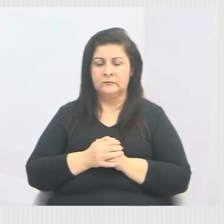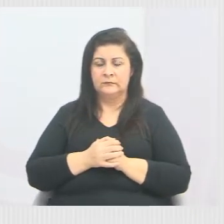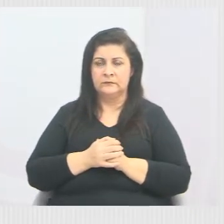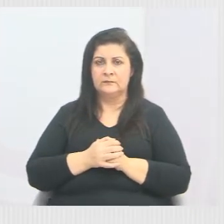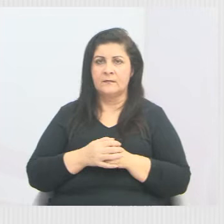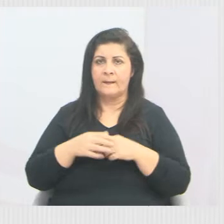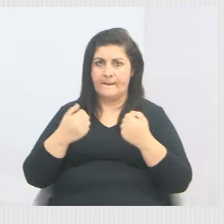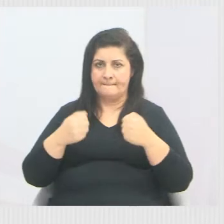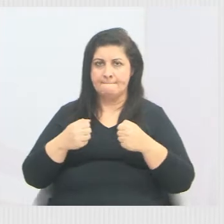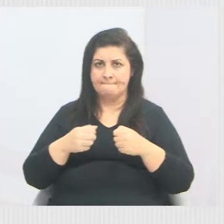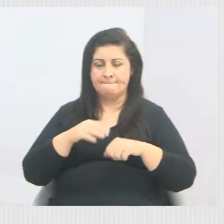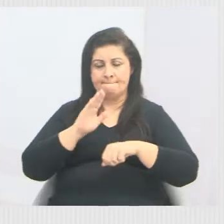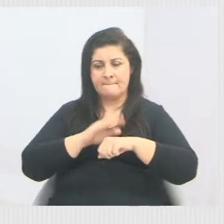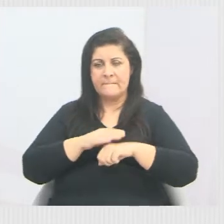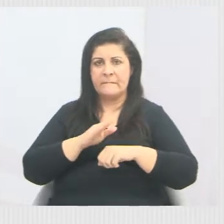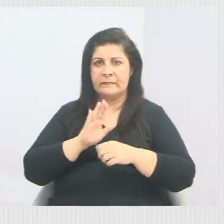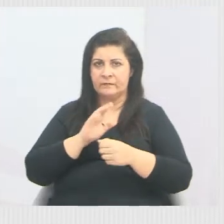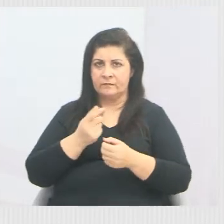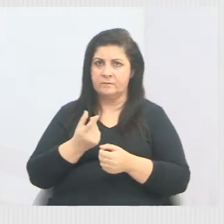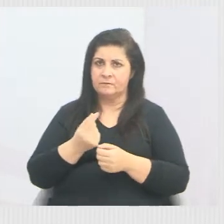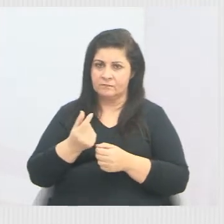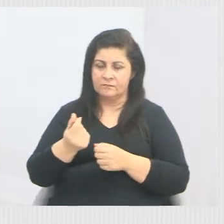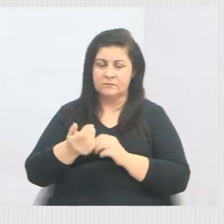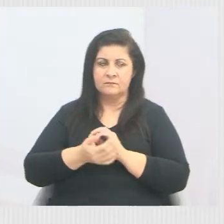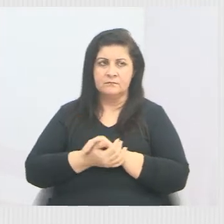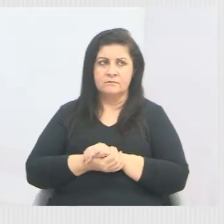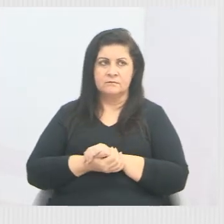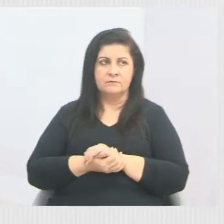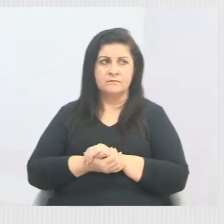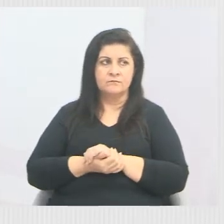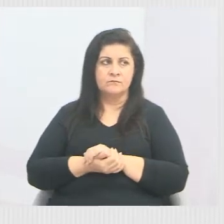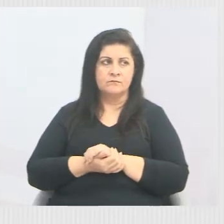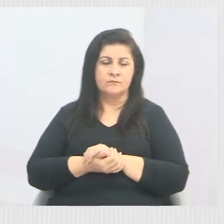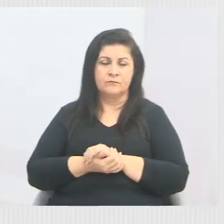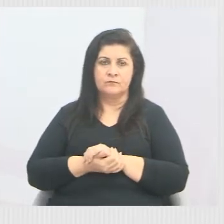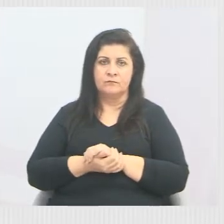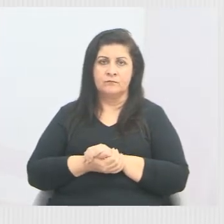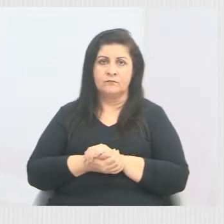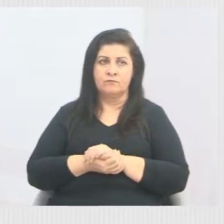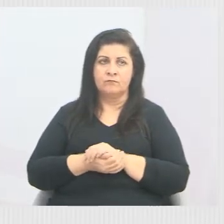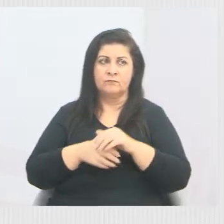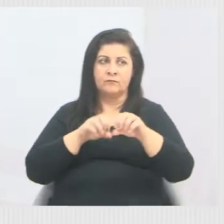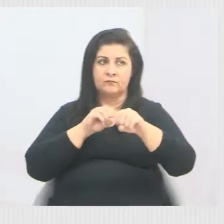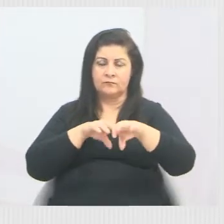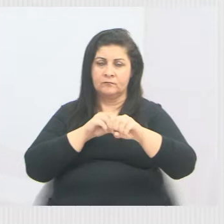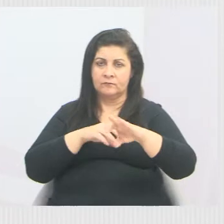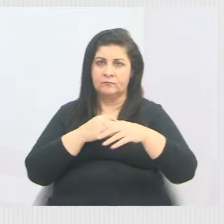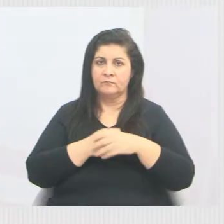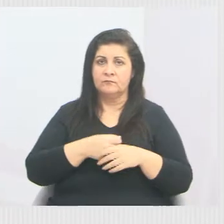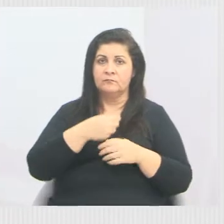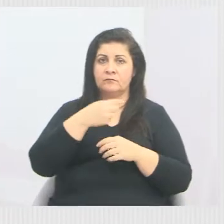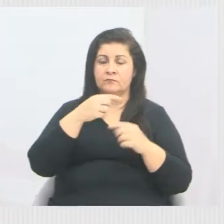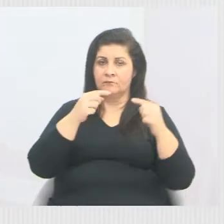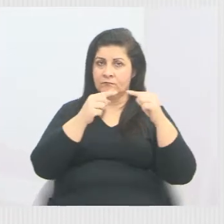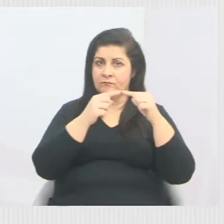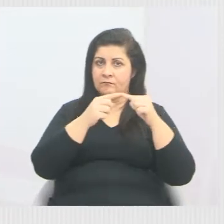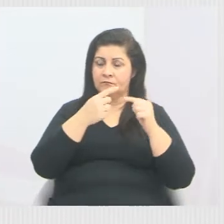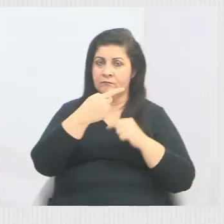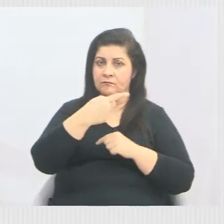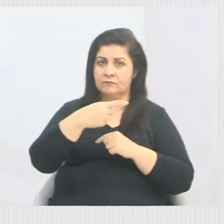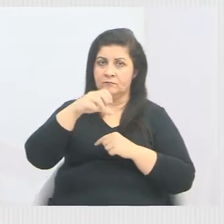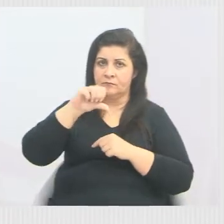requer essa necessidade de gastos para esse momento. Educação, meta orçada